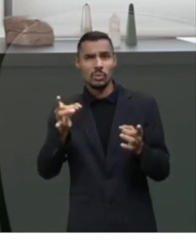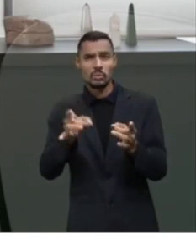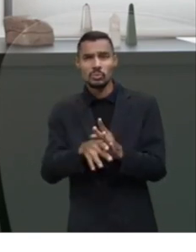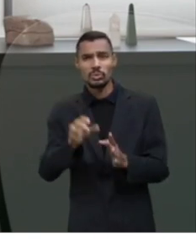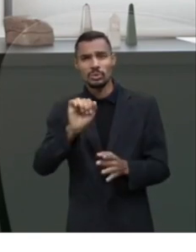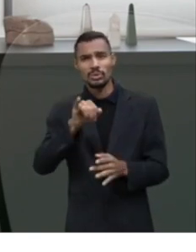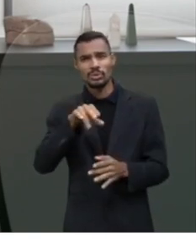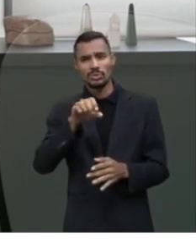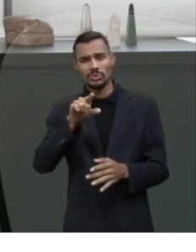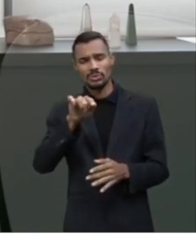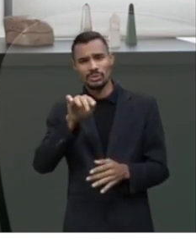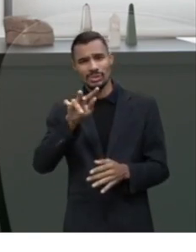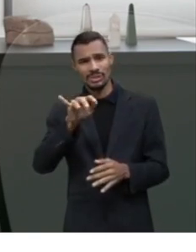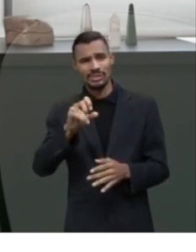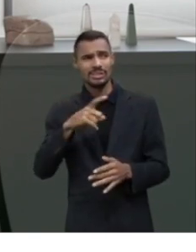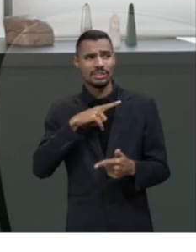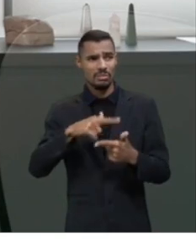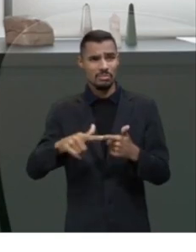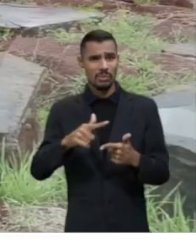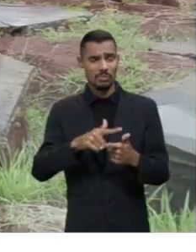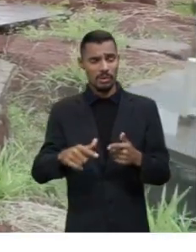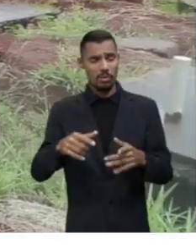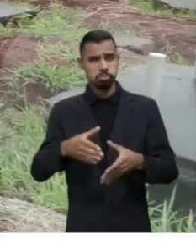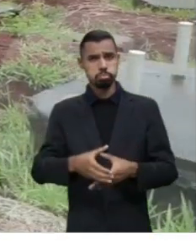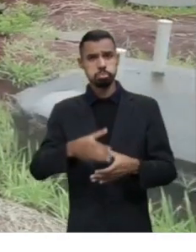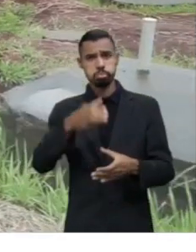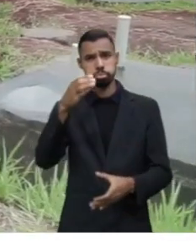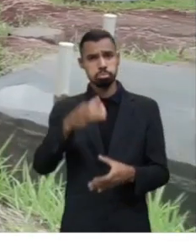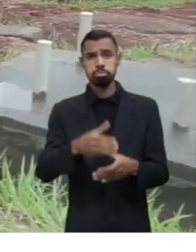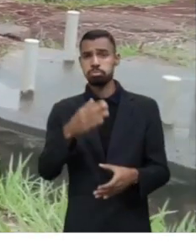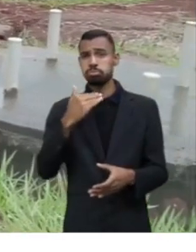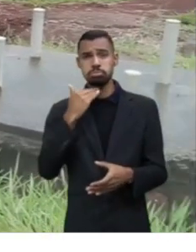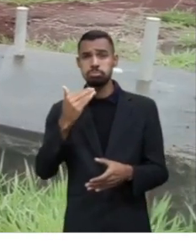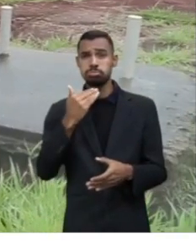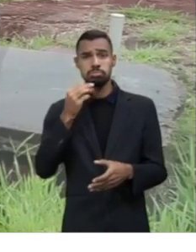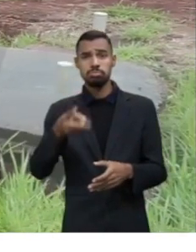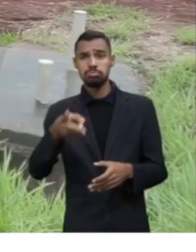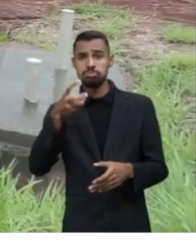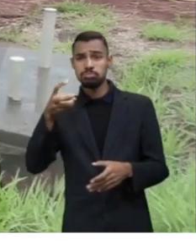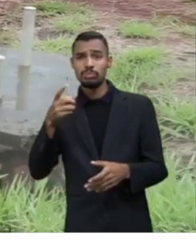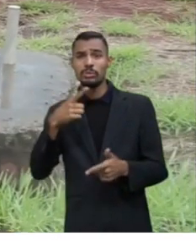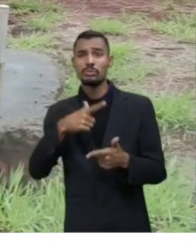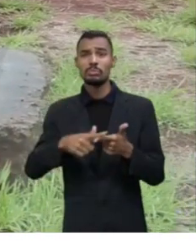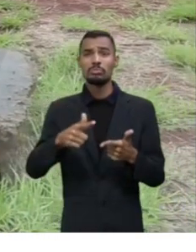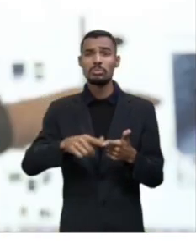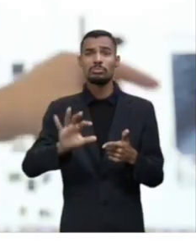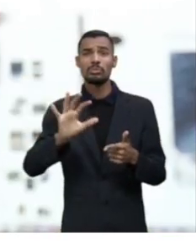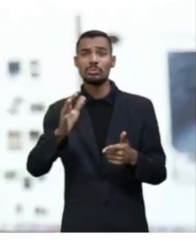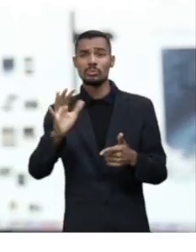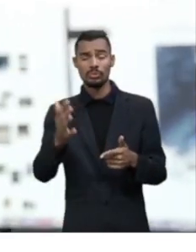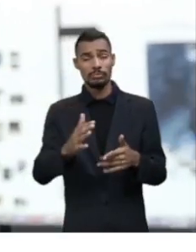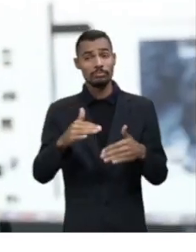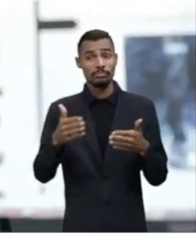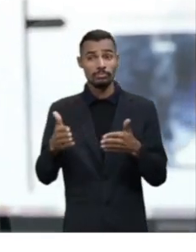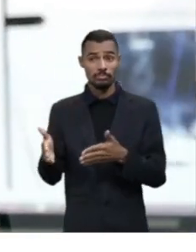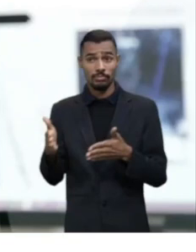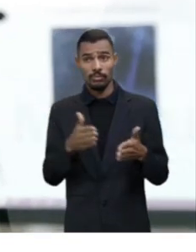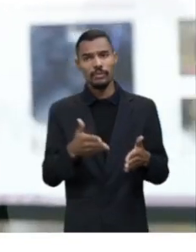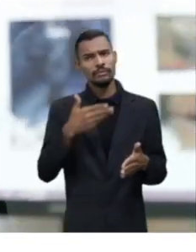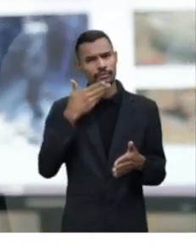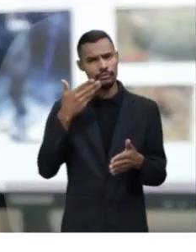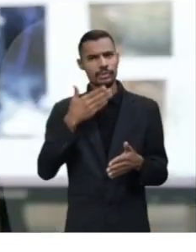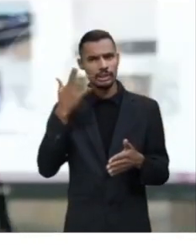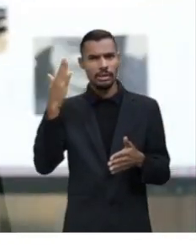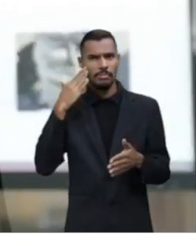é uma estaca, vamos dizer assim, que tem um problema no topo, a gente não consegue diagnosticar o final da estaca. Diante disso, fica mais